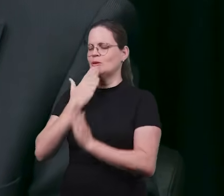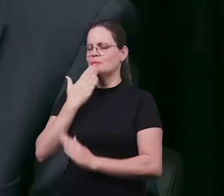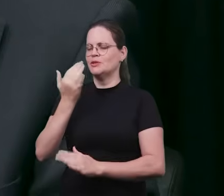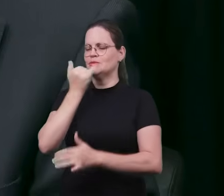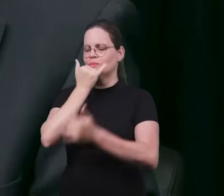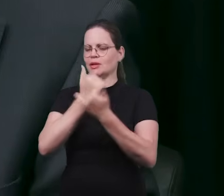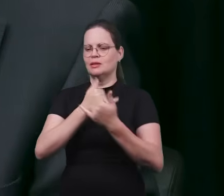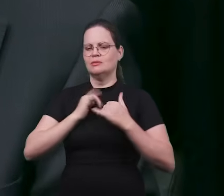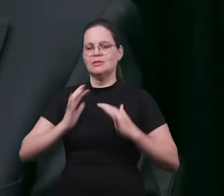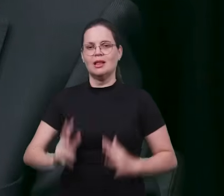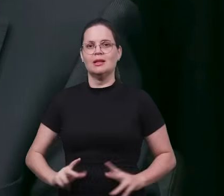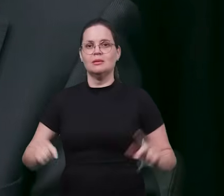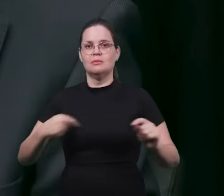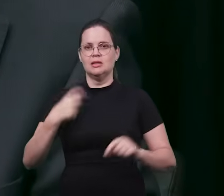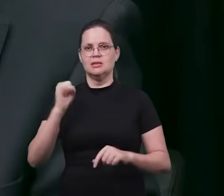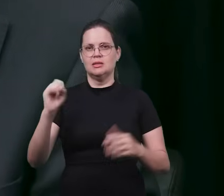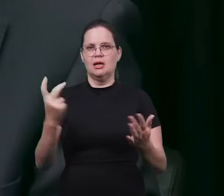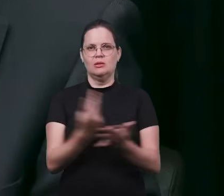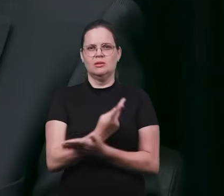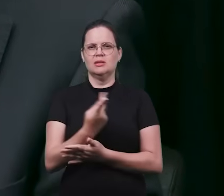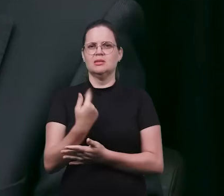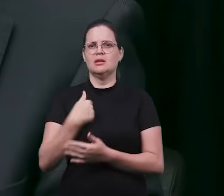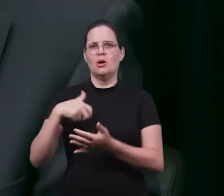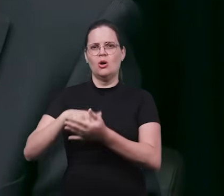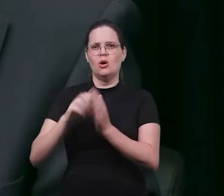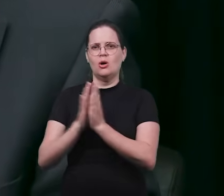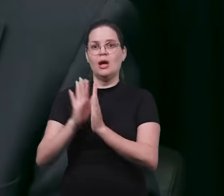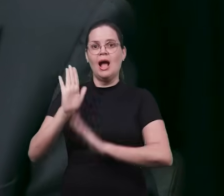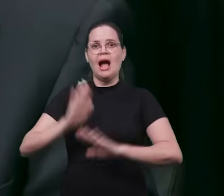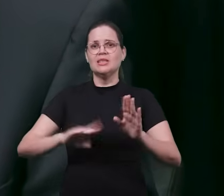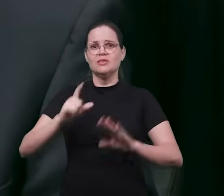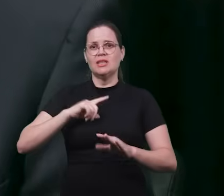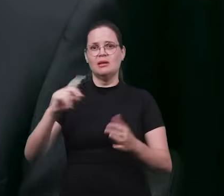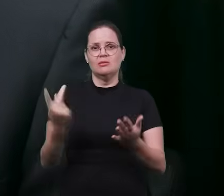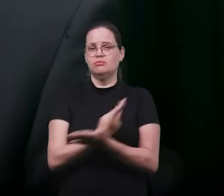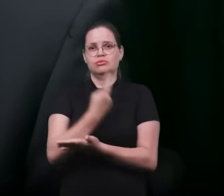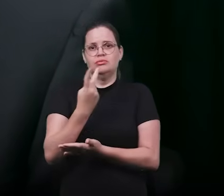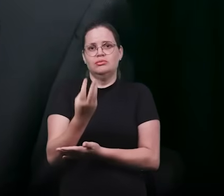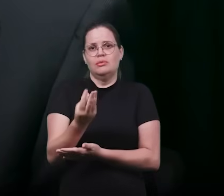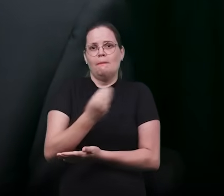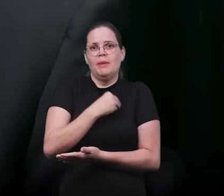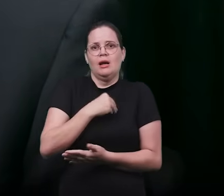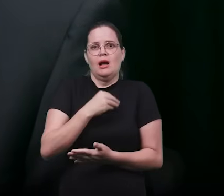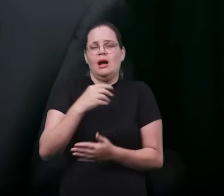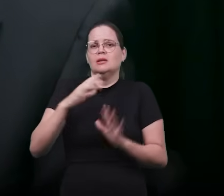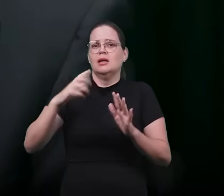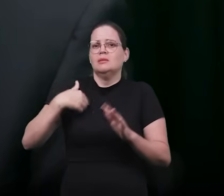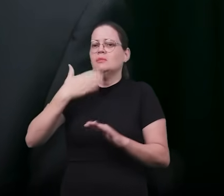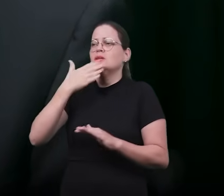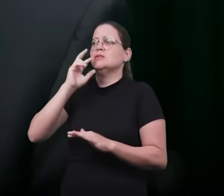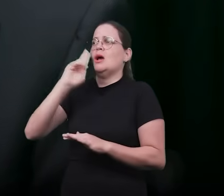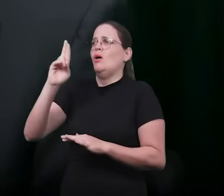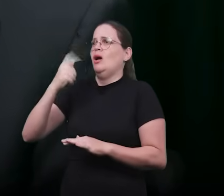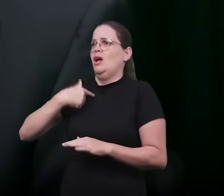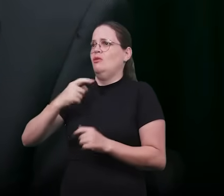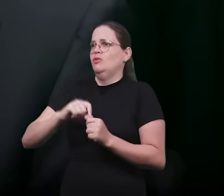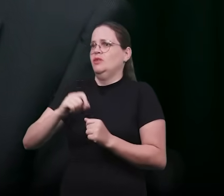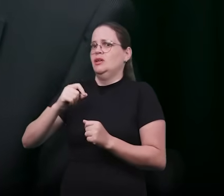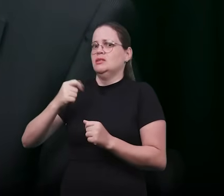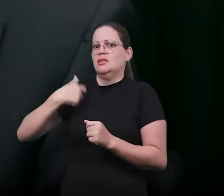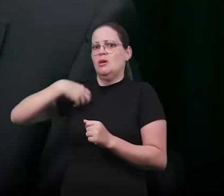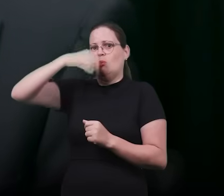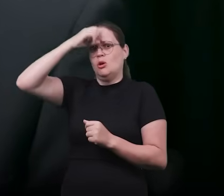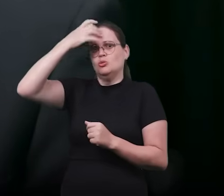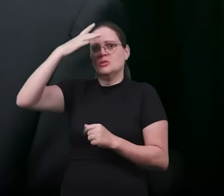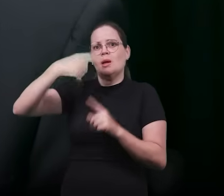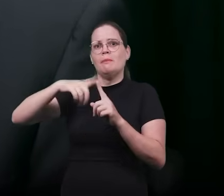vida, né? Se houve alguma coisa, aquela história assim, às vezes até o pecado involuntário, né? Senhor, aquilo que eu fiz, aquilo que não te agradou. Porque eles vão lá,